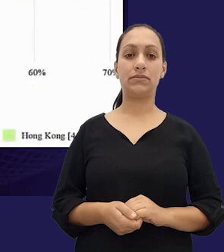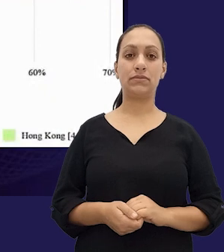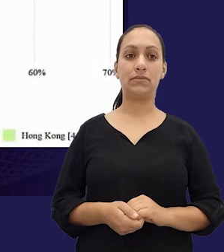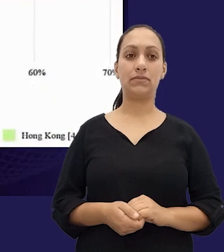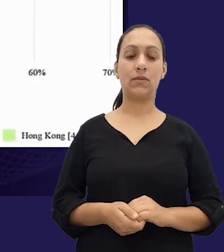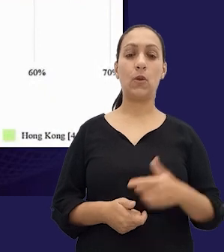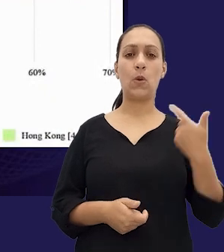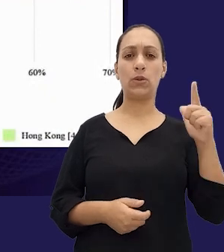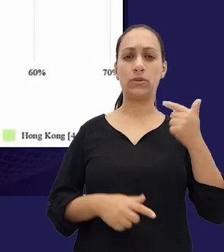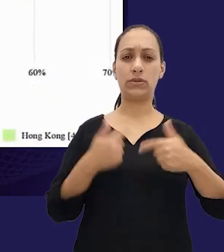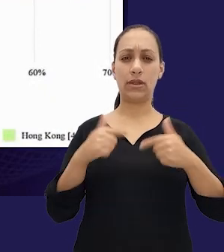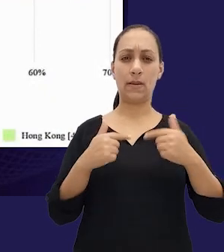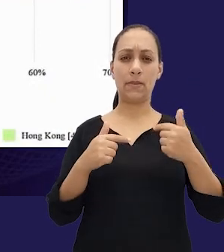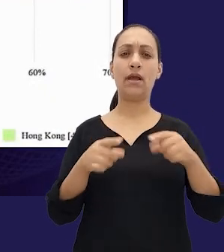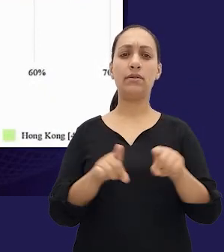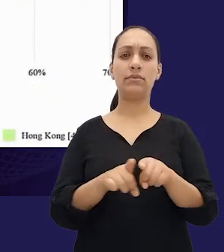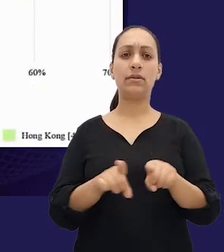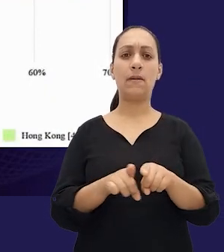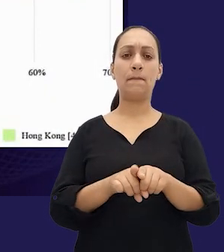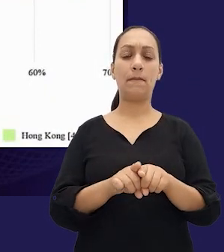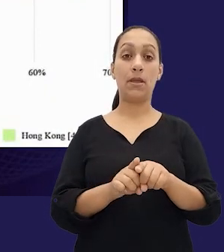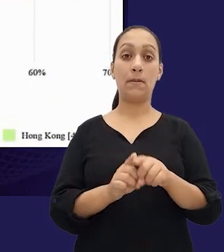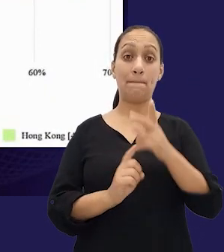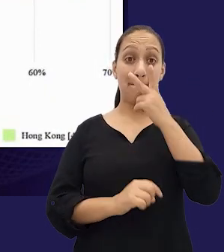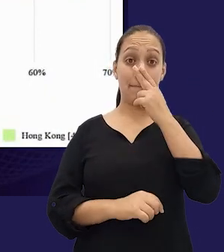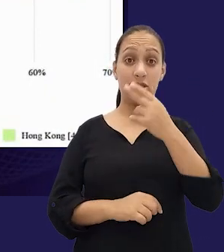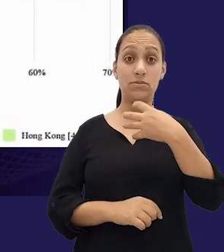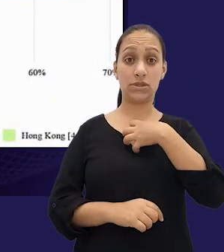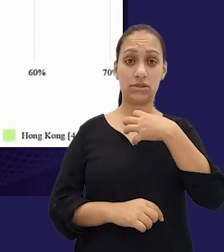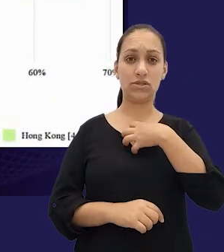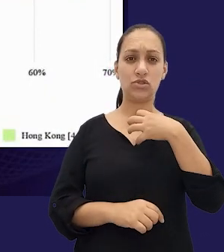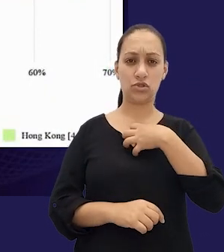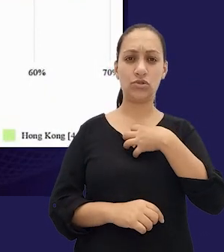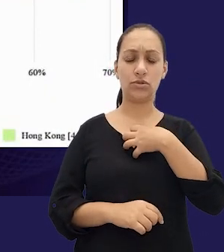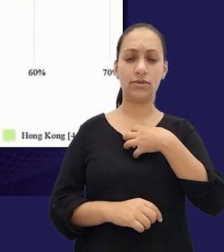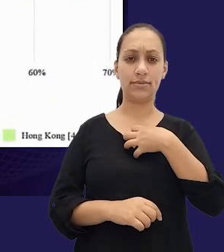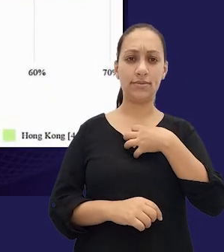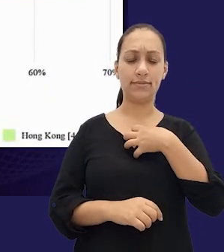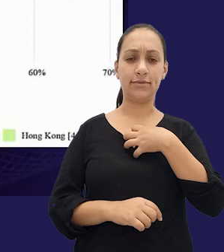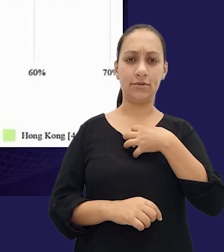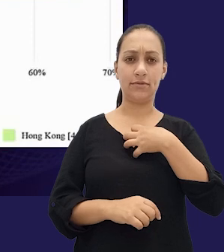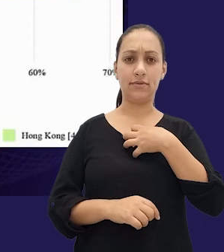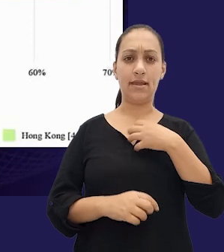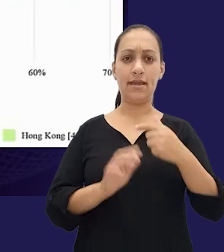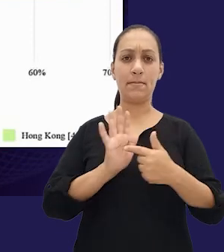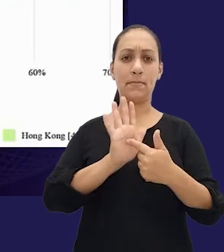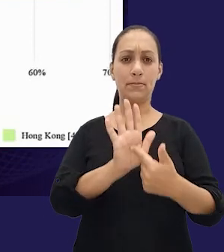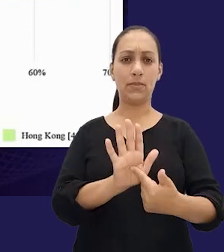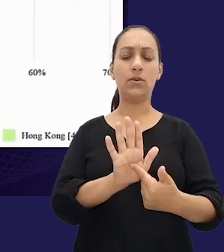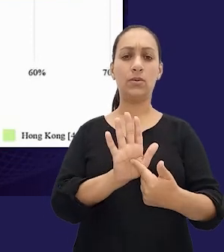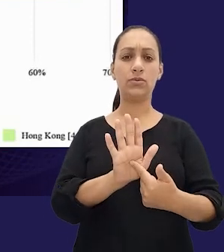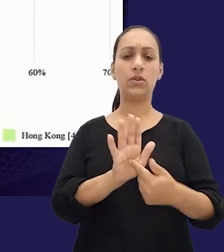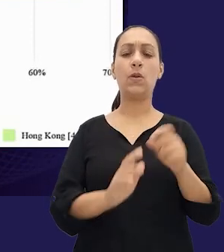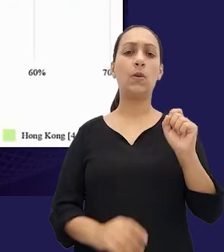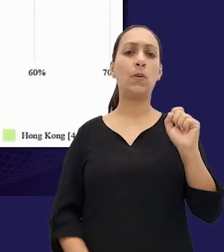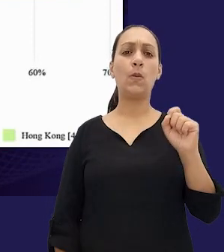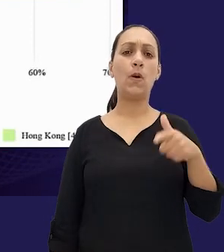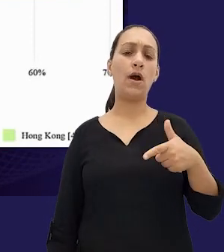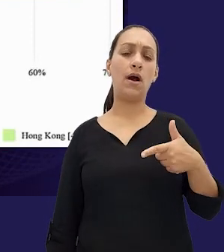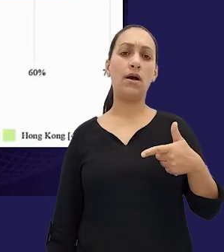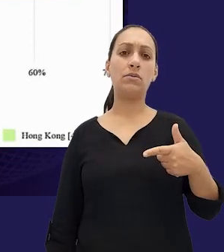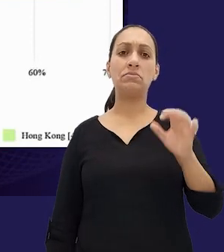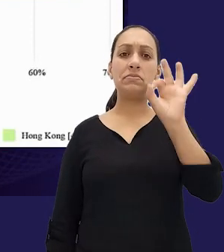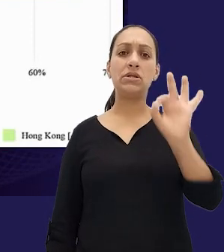Esse outro trabalho aqui, ele vem mais ou menos nesse mesmo sentido, tá, gente? Ele mostra qual é